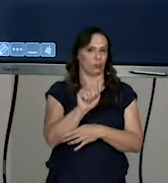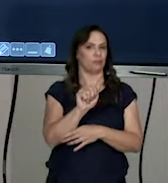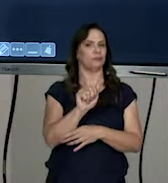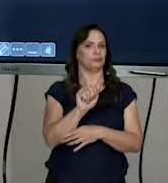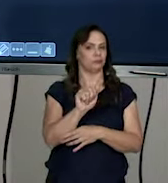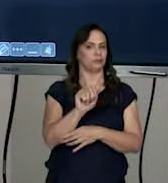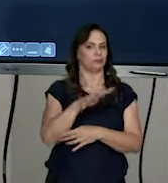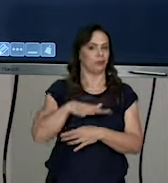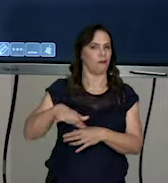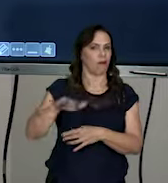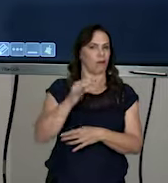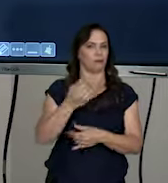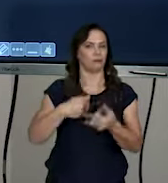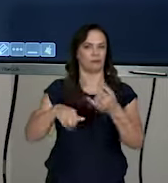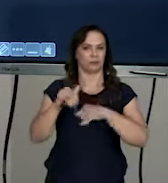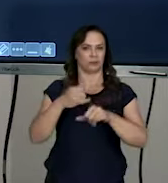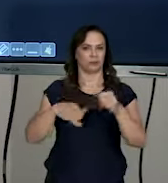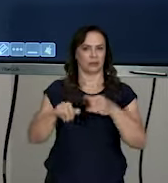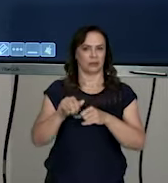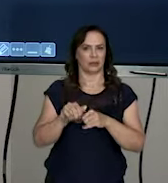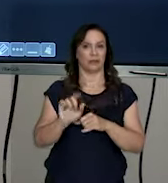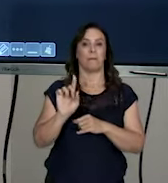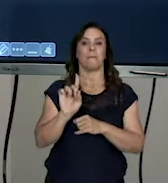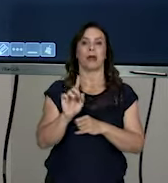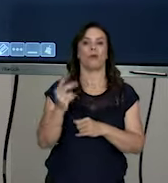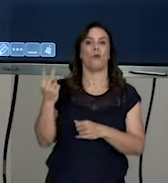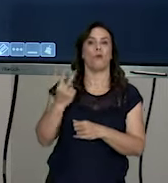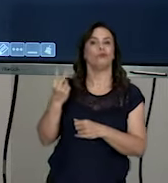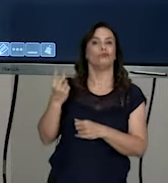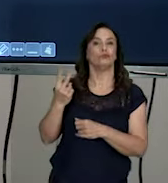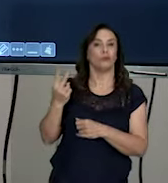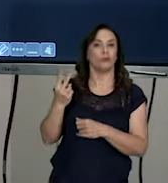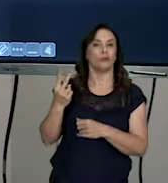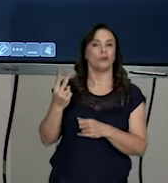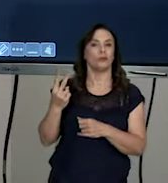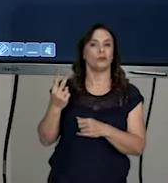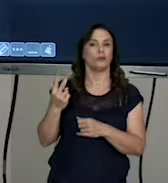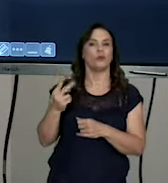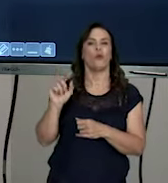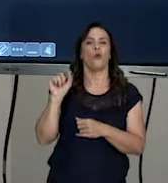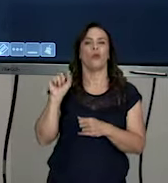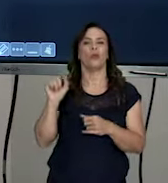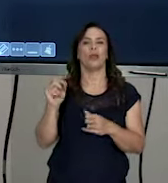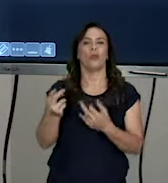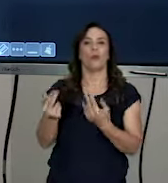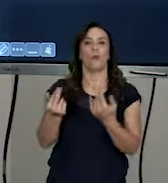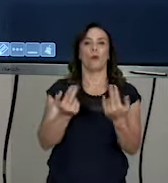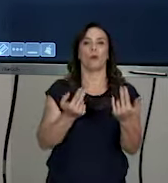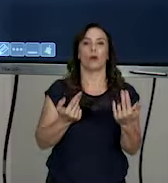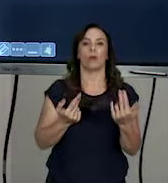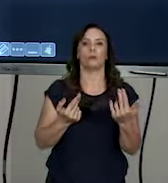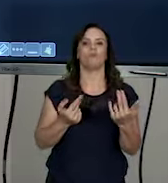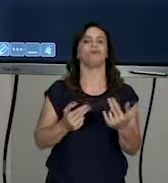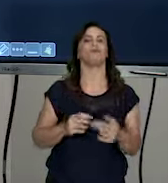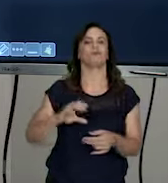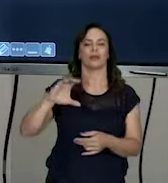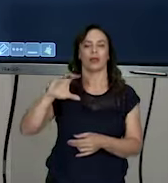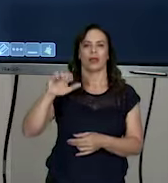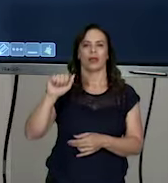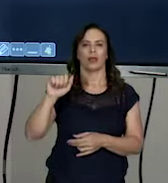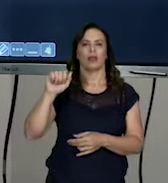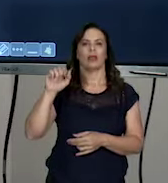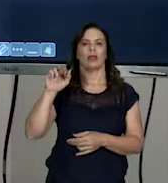têm em comum? Elas têm na sua estrutura a presença da carbonila, que é uma dupla ligação com o átomo de